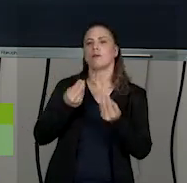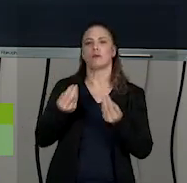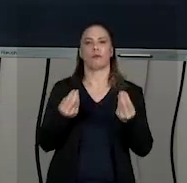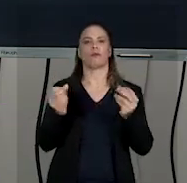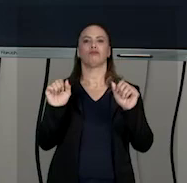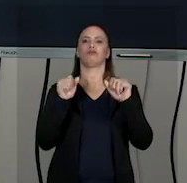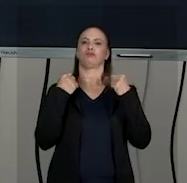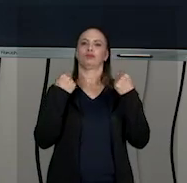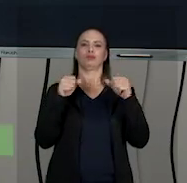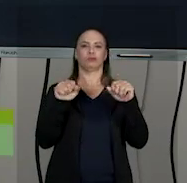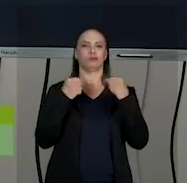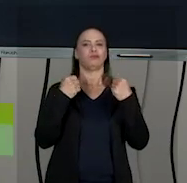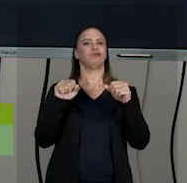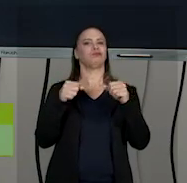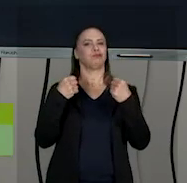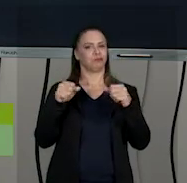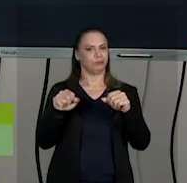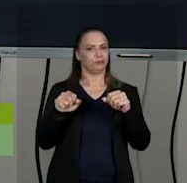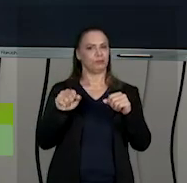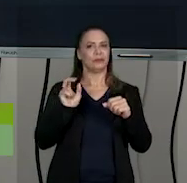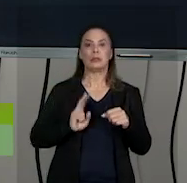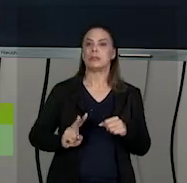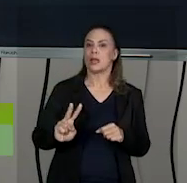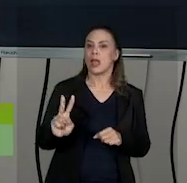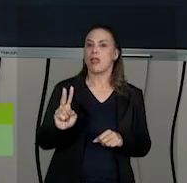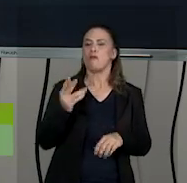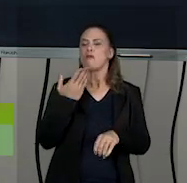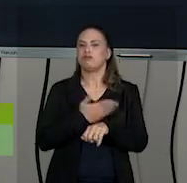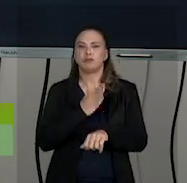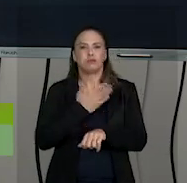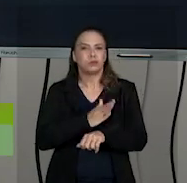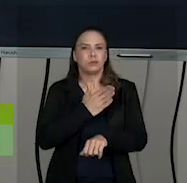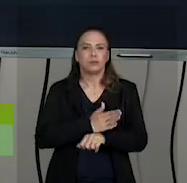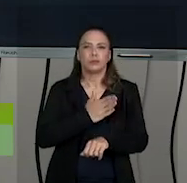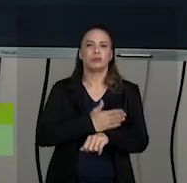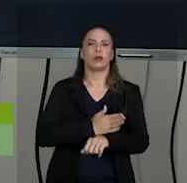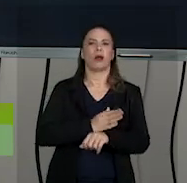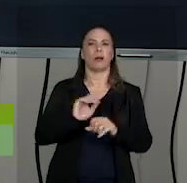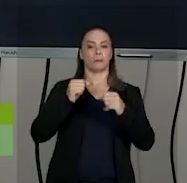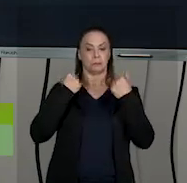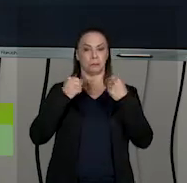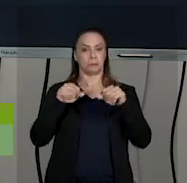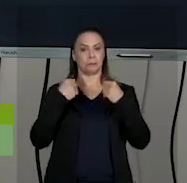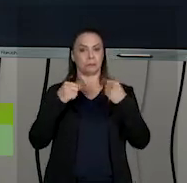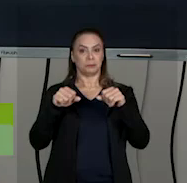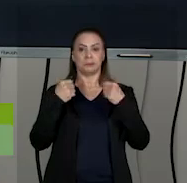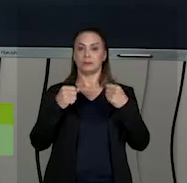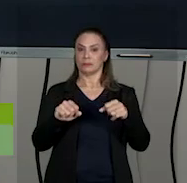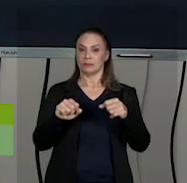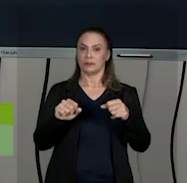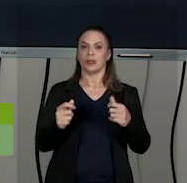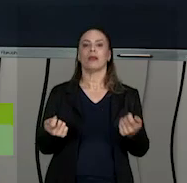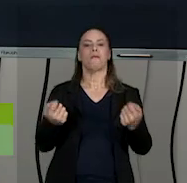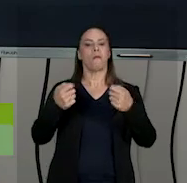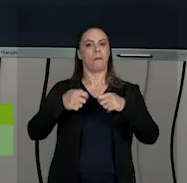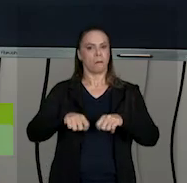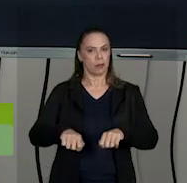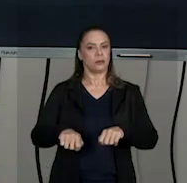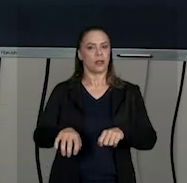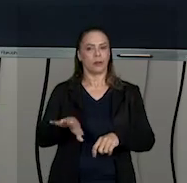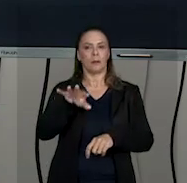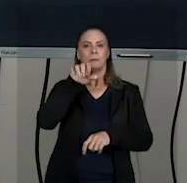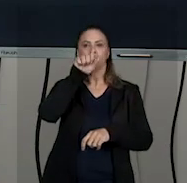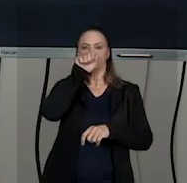físicas. Então, quanto mais você pratica atividade física, mais você consegue aumentar a